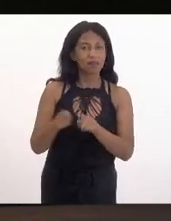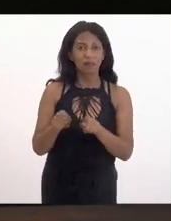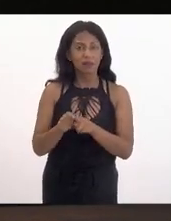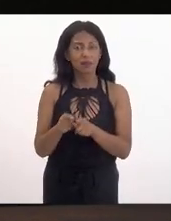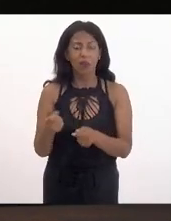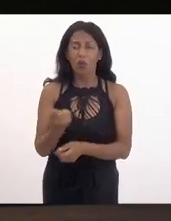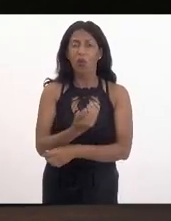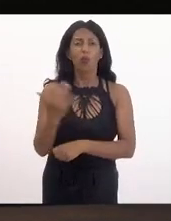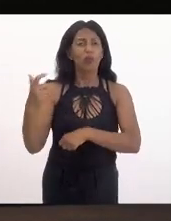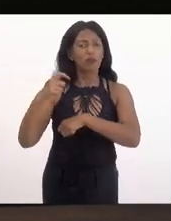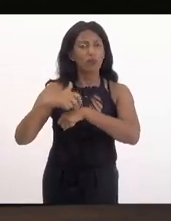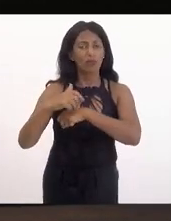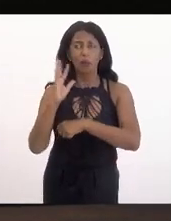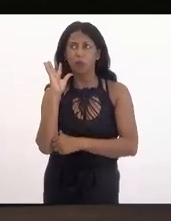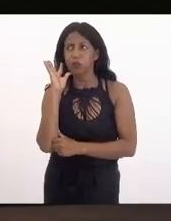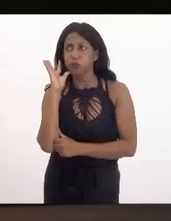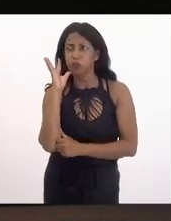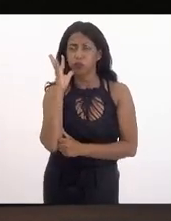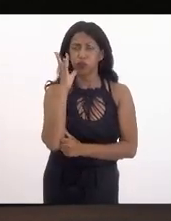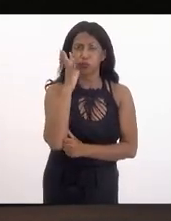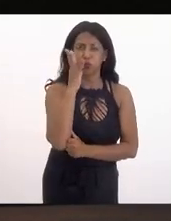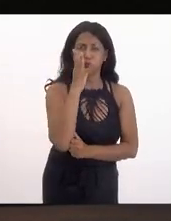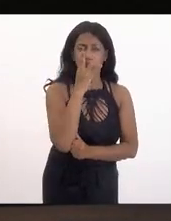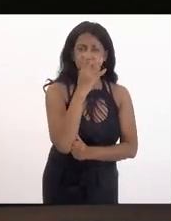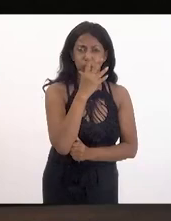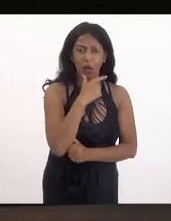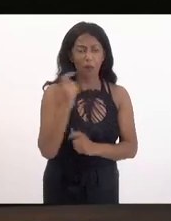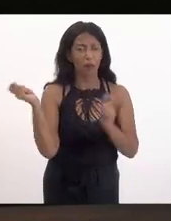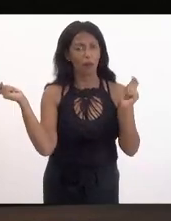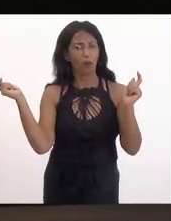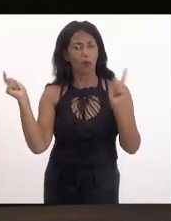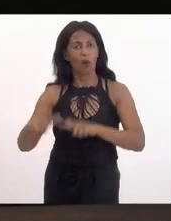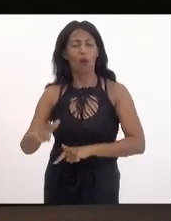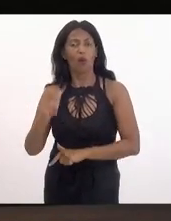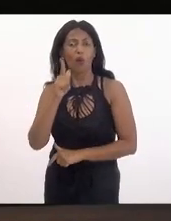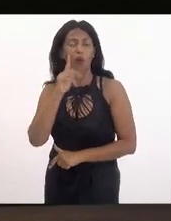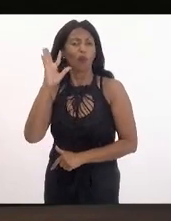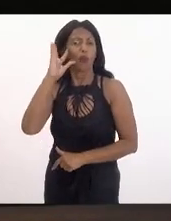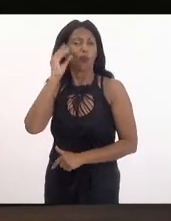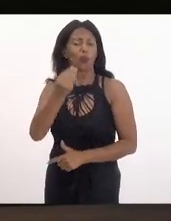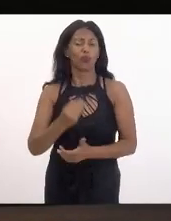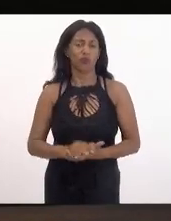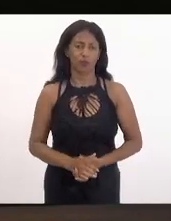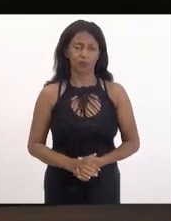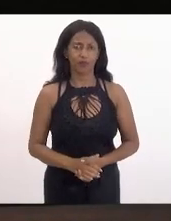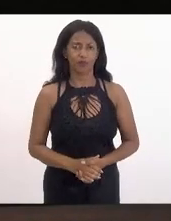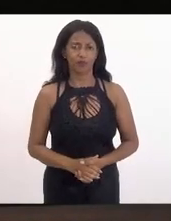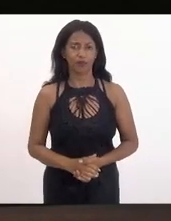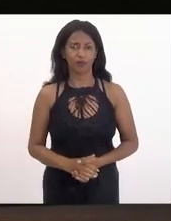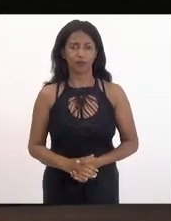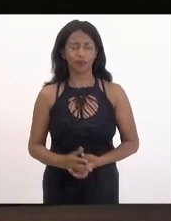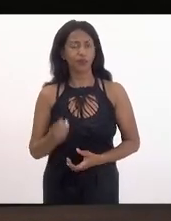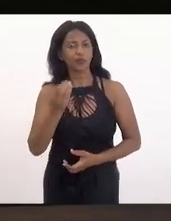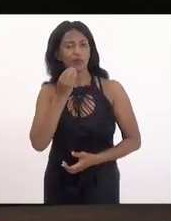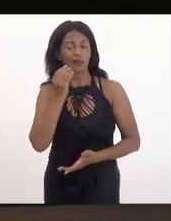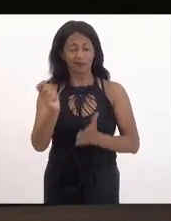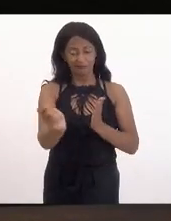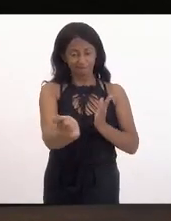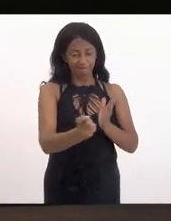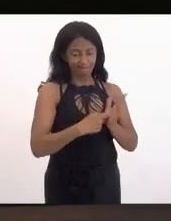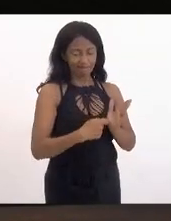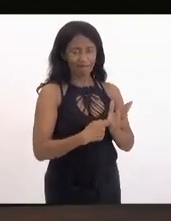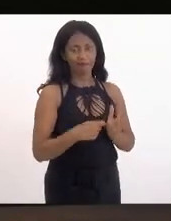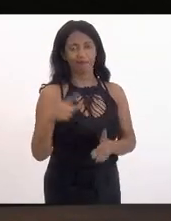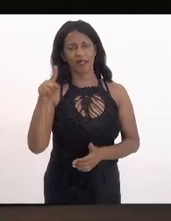pão tipo Quanto tempo demorou para que o Enzo por G ser resolvida poderá ser assinada